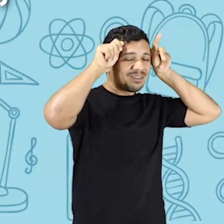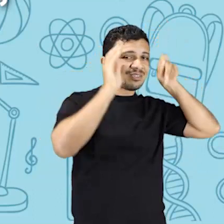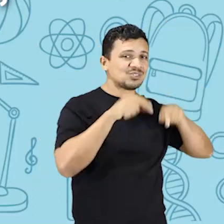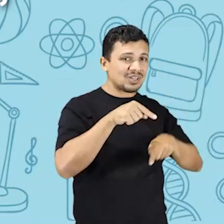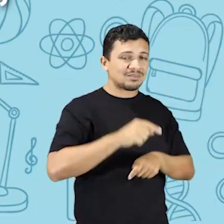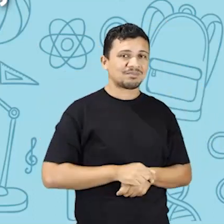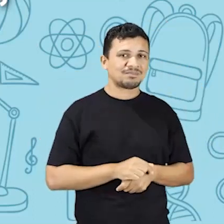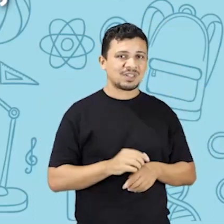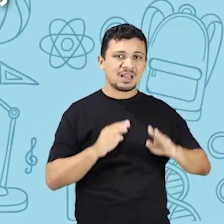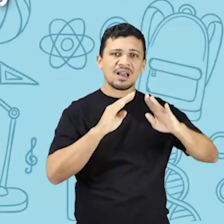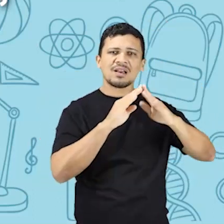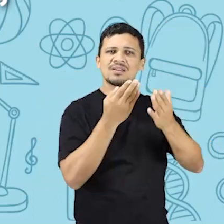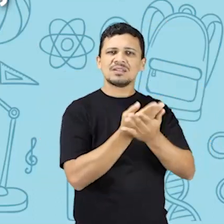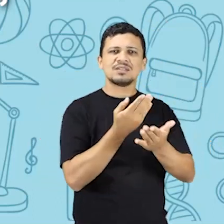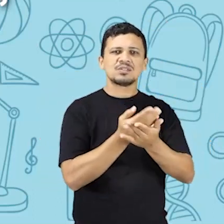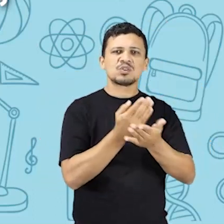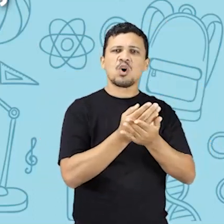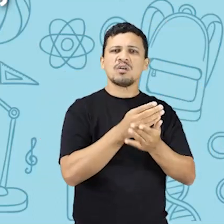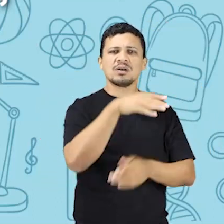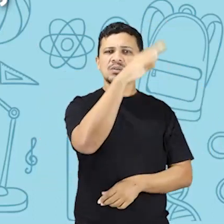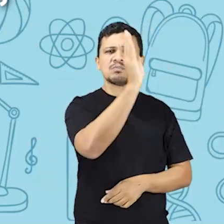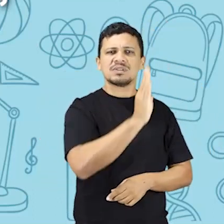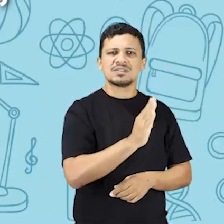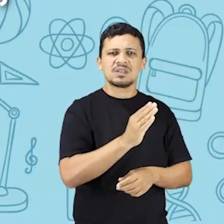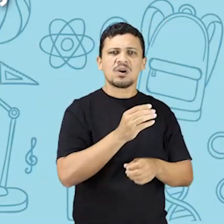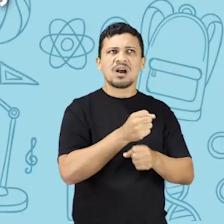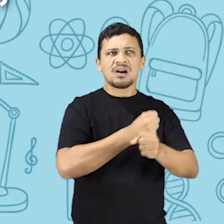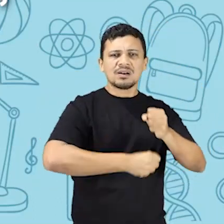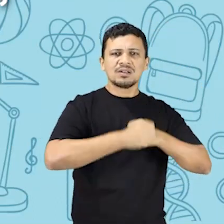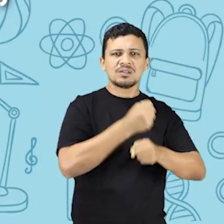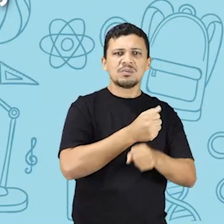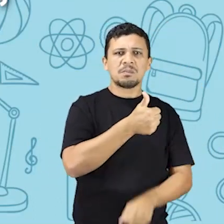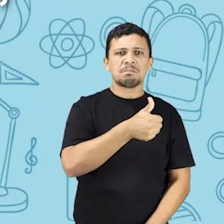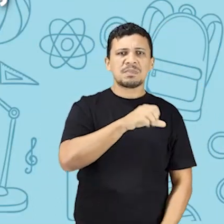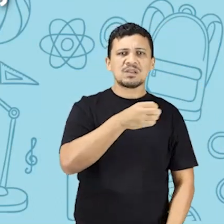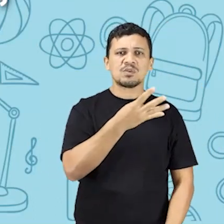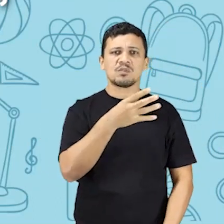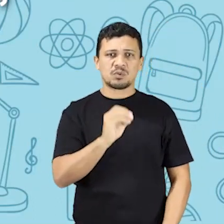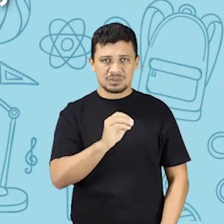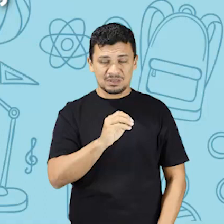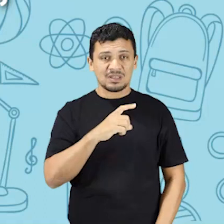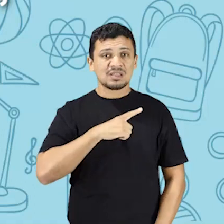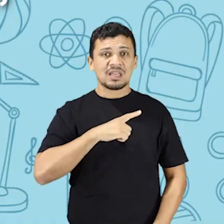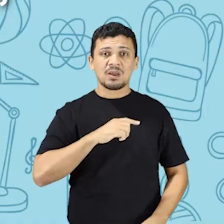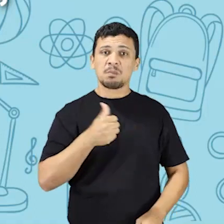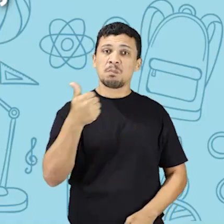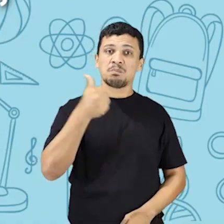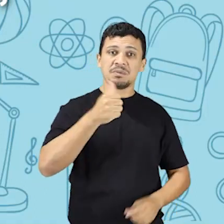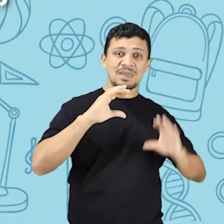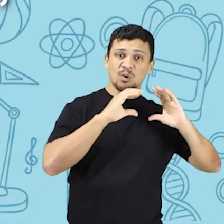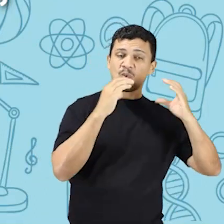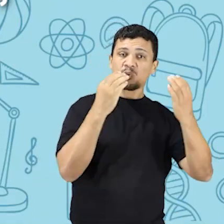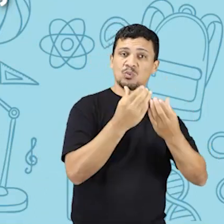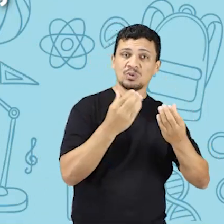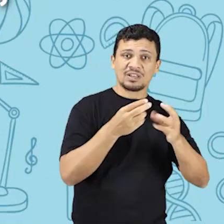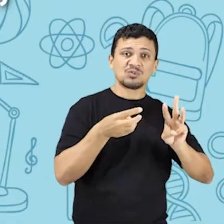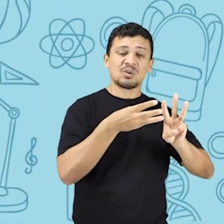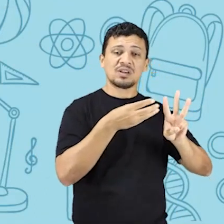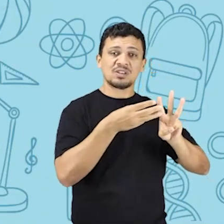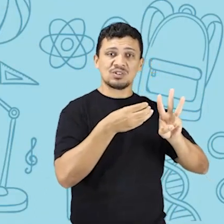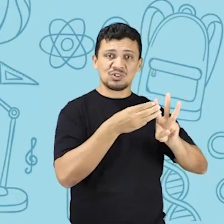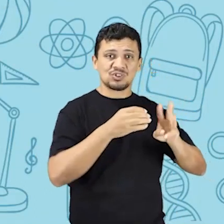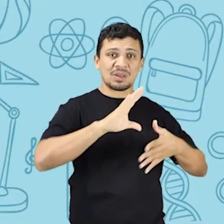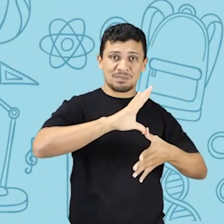grande maioria das escolas do país, desde 1940, após o primeiro Congresso Indigenista